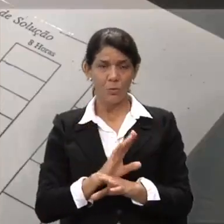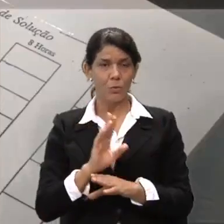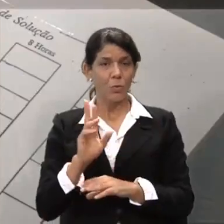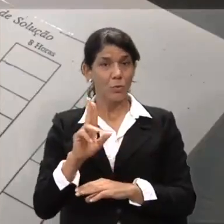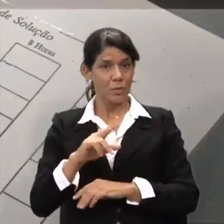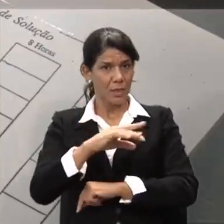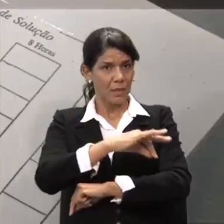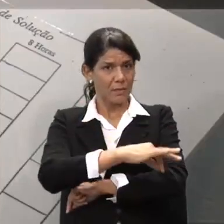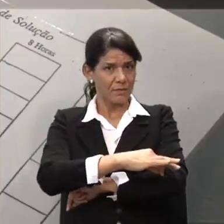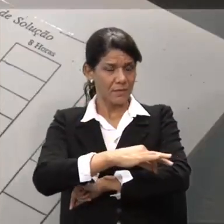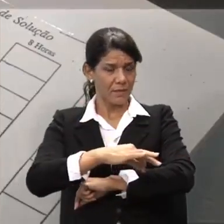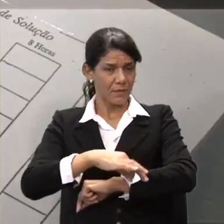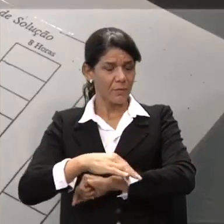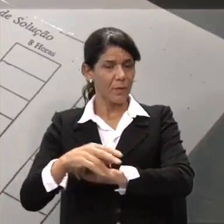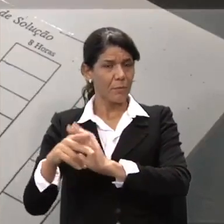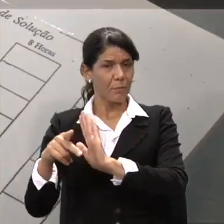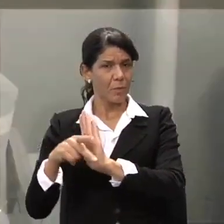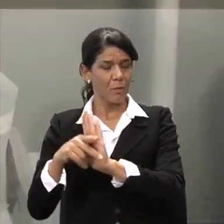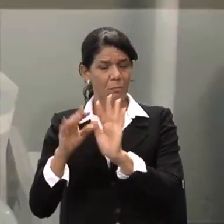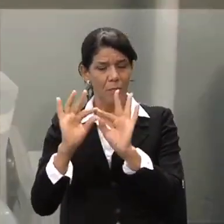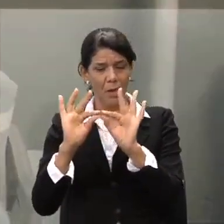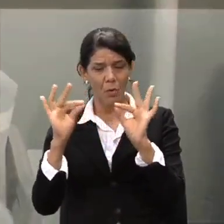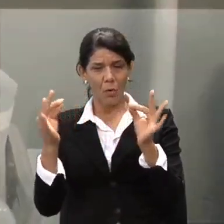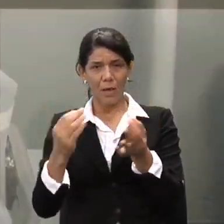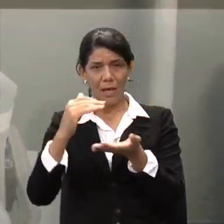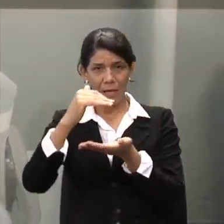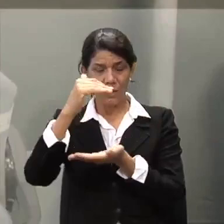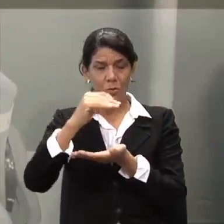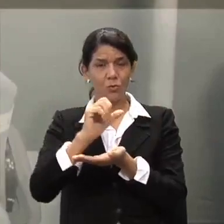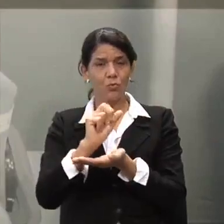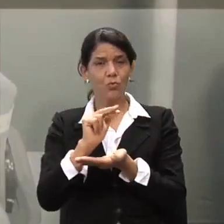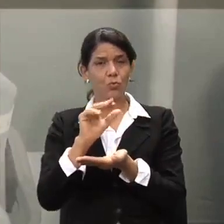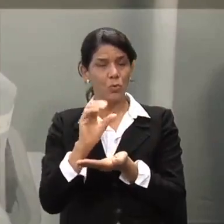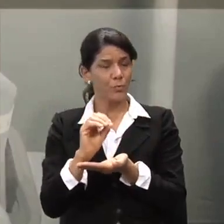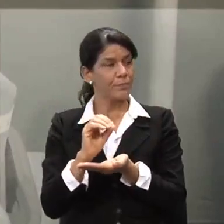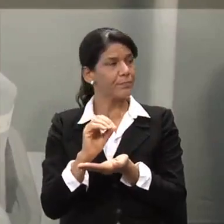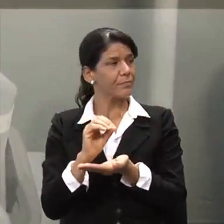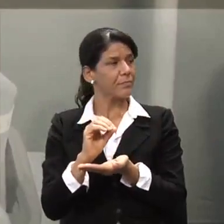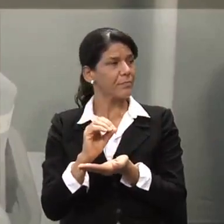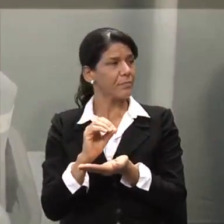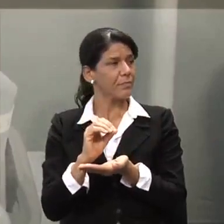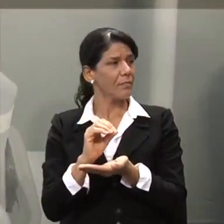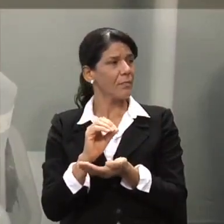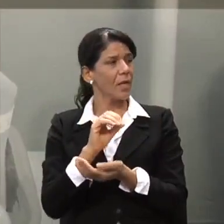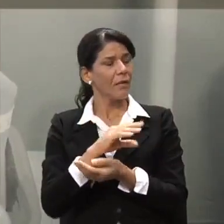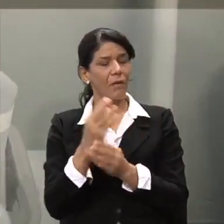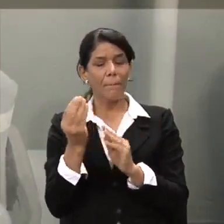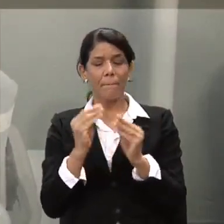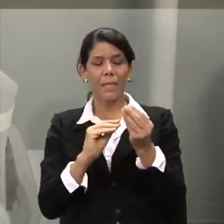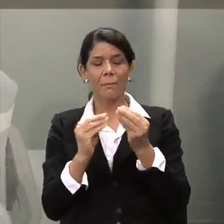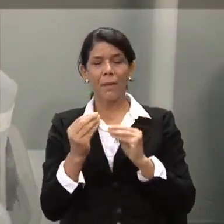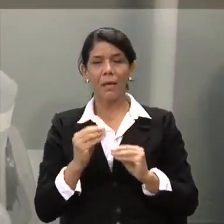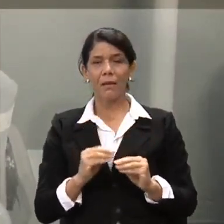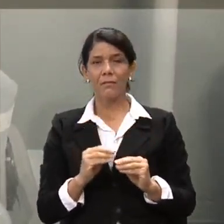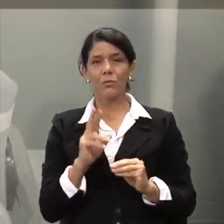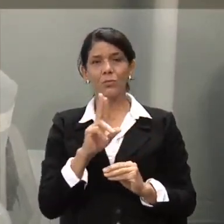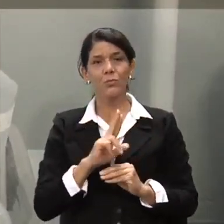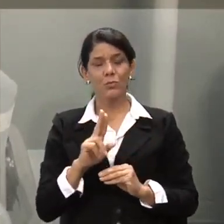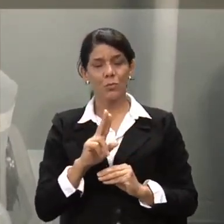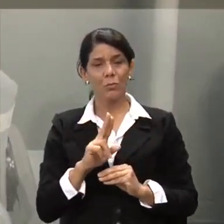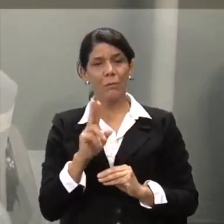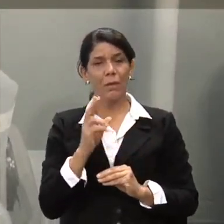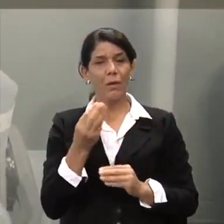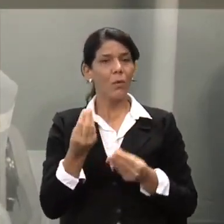específica para a embalagem do soro que nós vamos utilizar, nós vamos então montar esse soro,